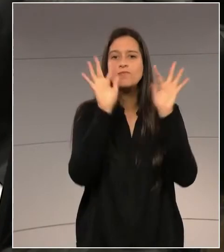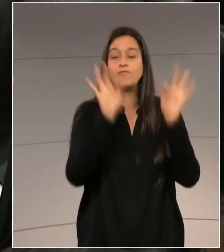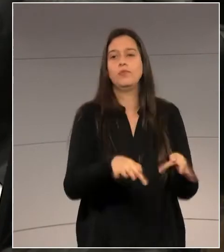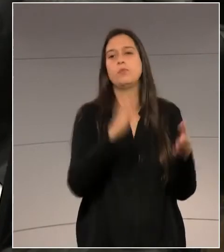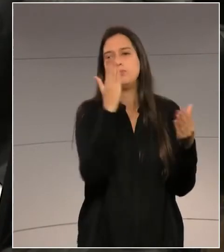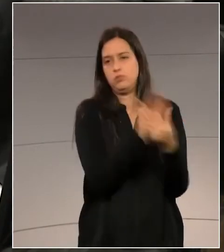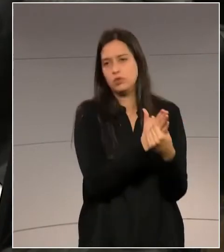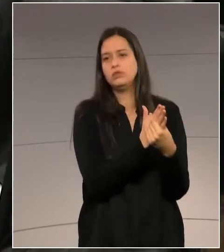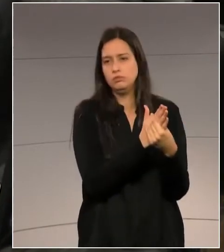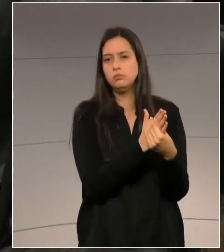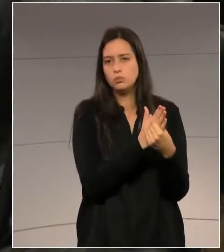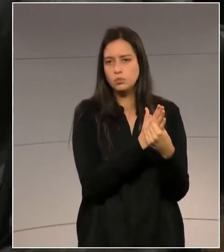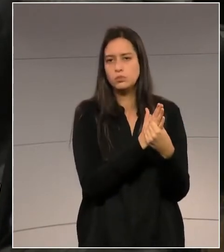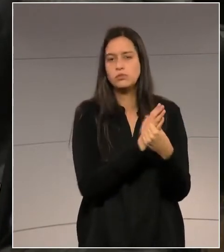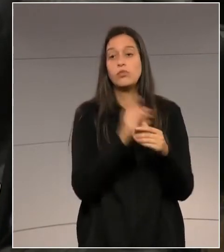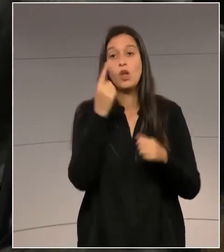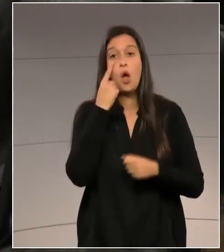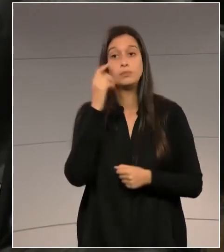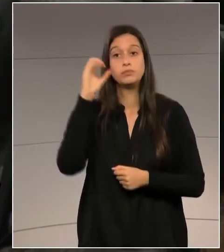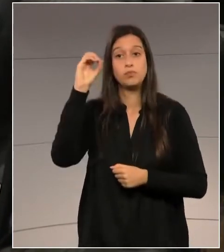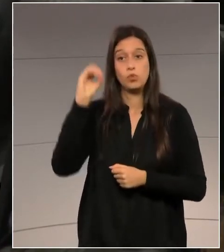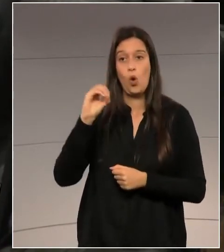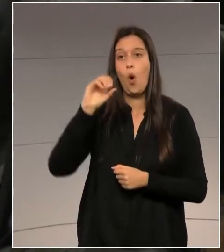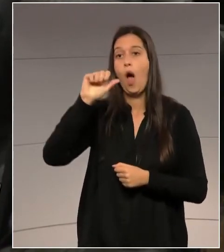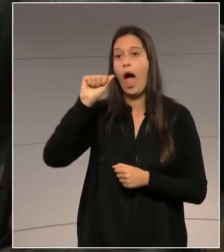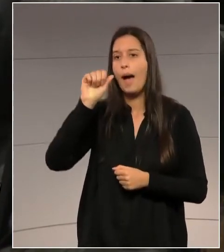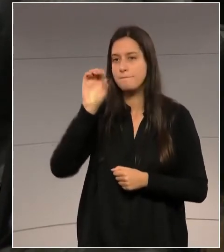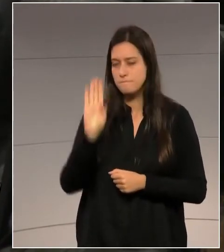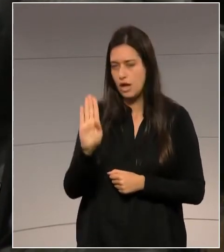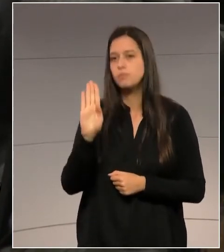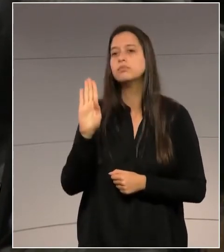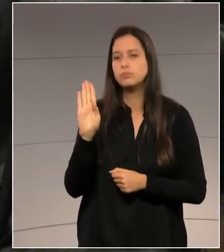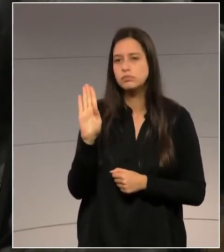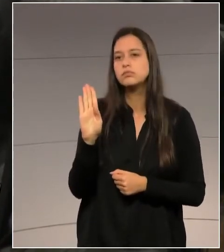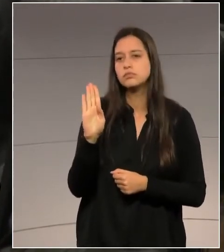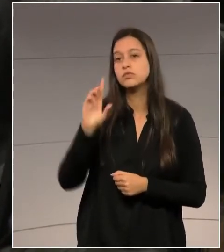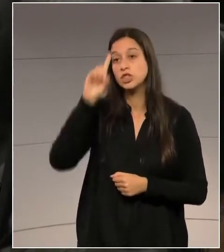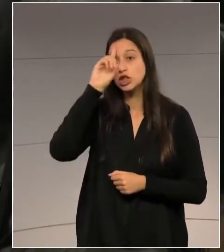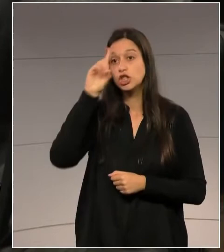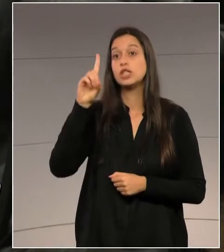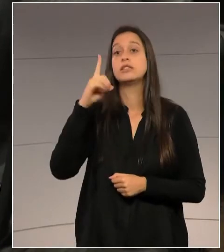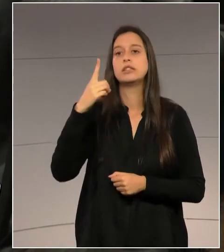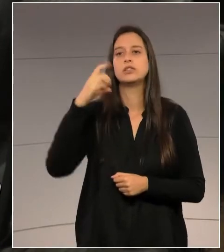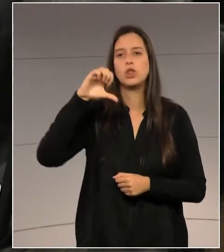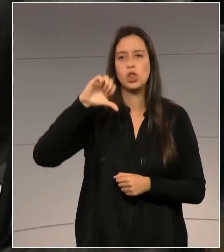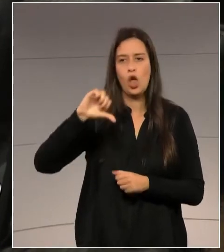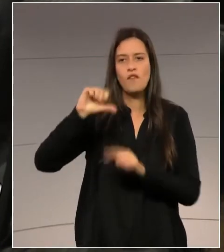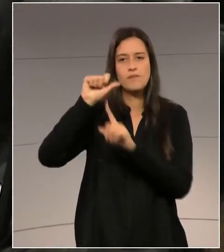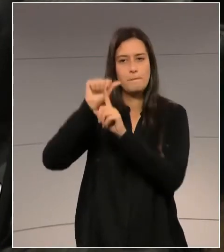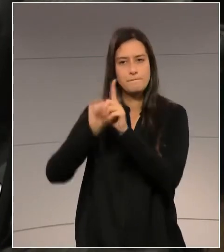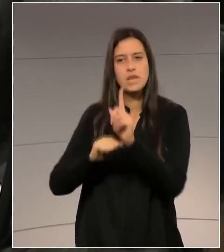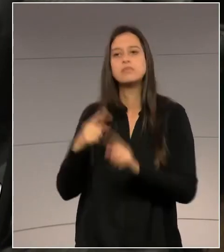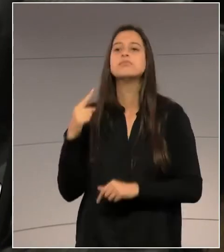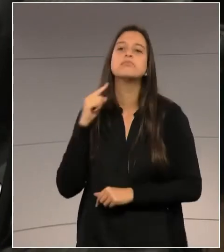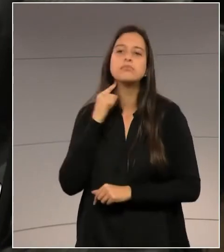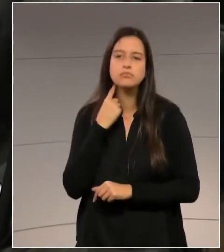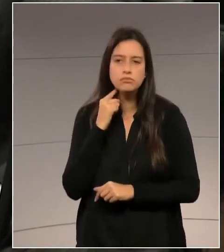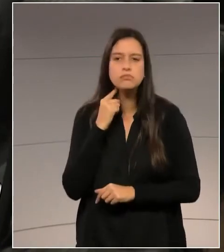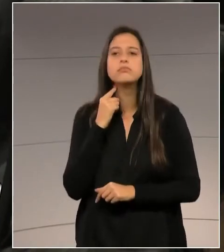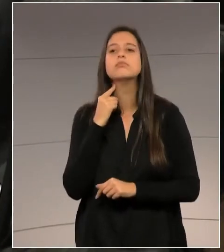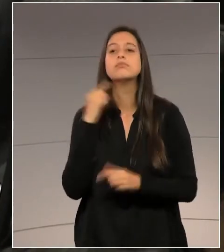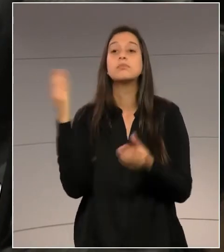oab um dia depois dia 19 de maio de 2016 ingressou com a dc 44